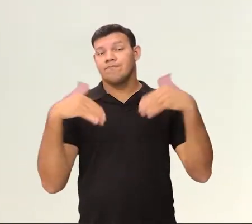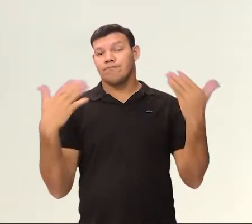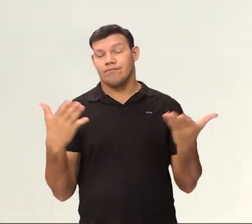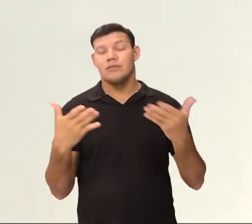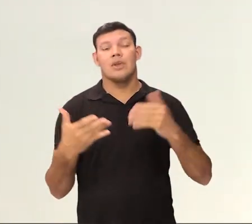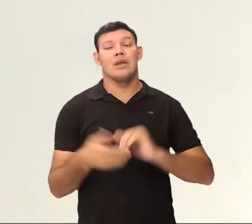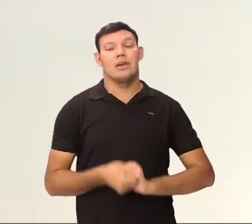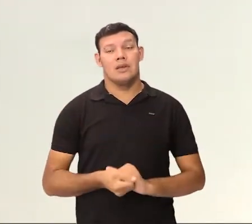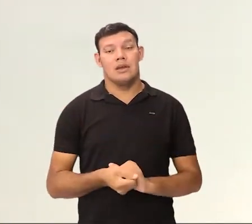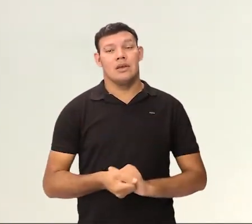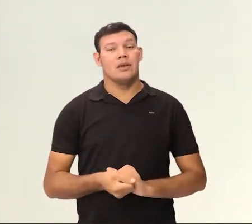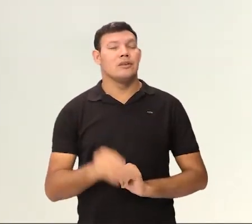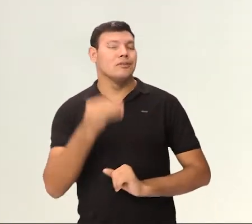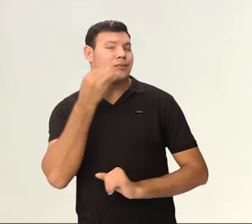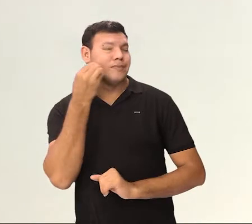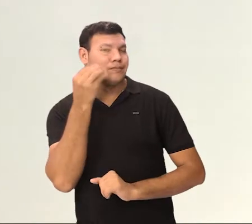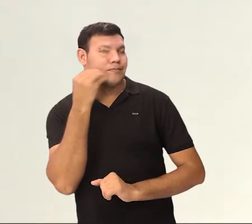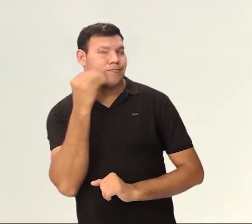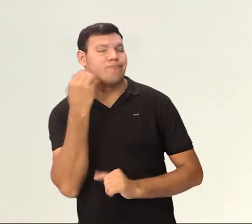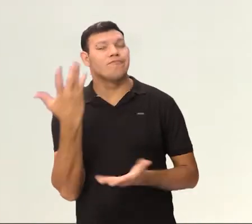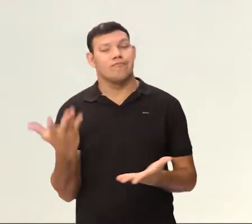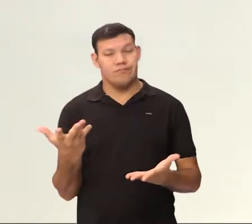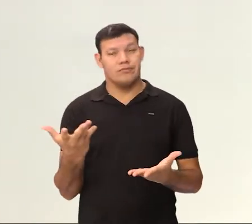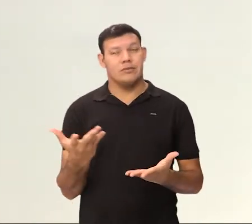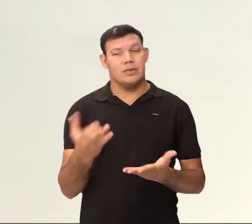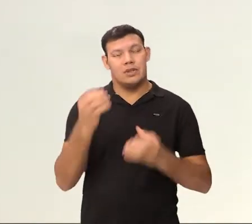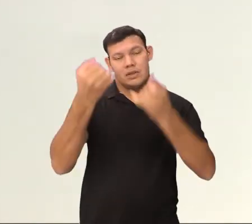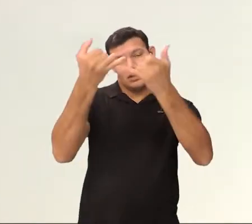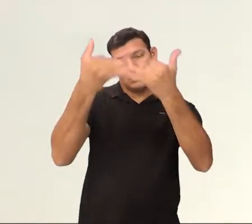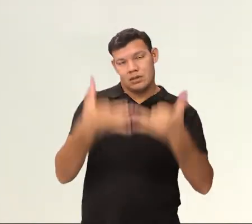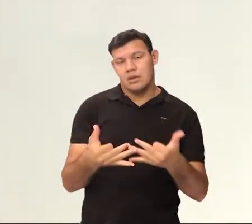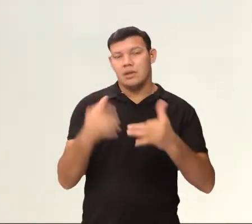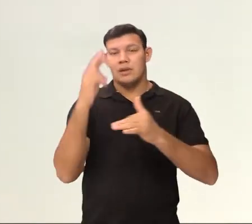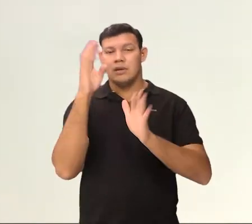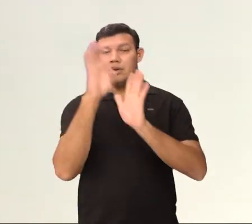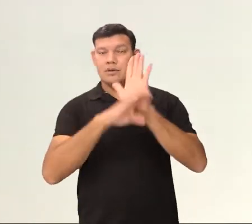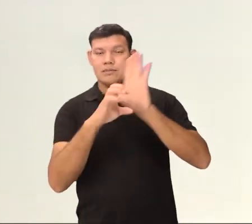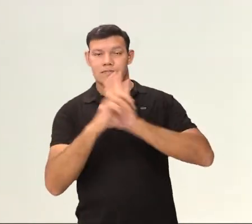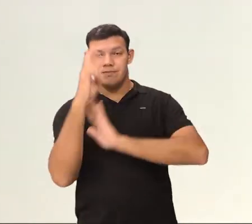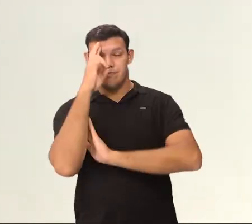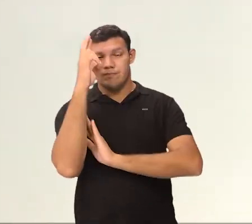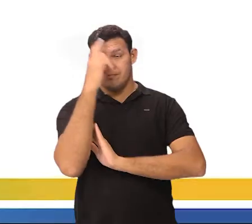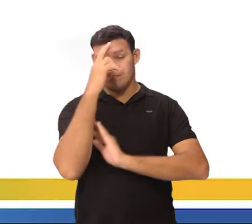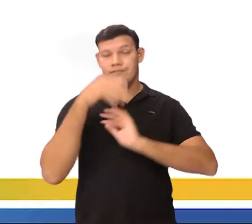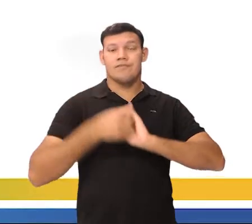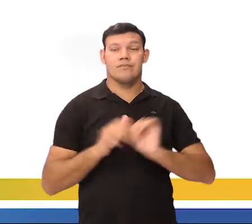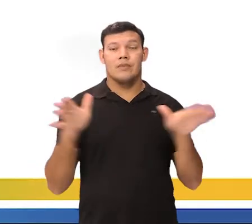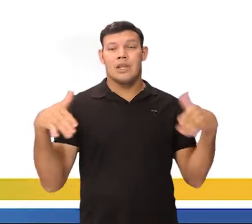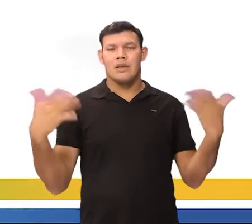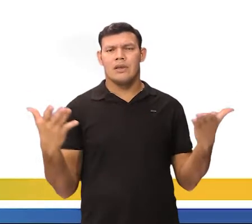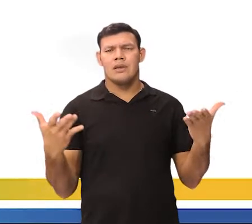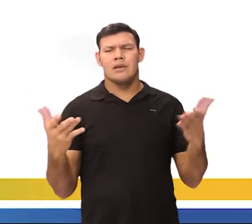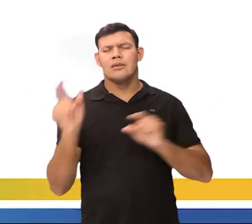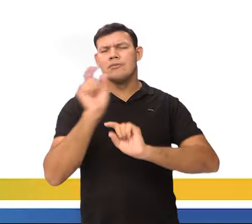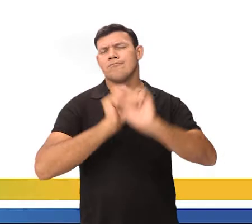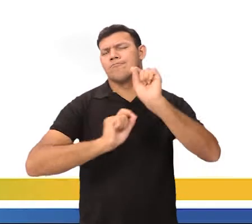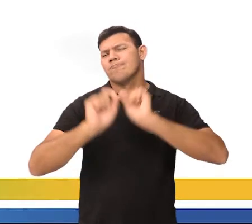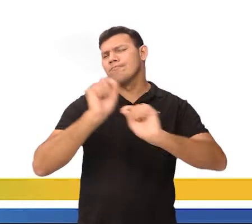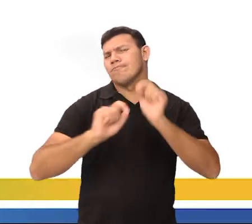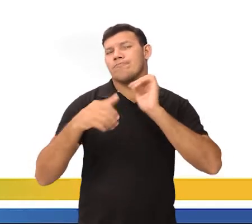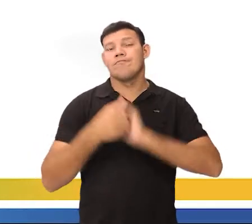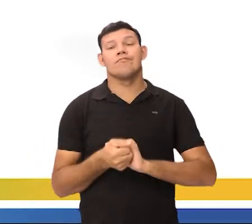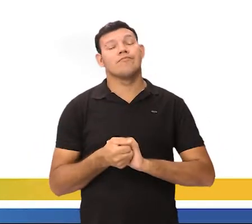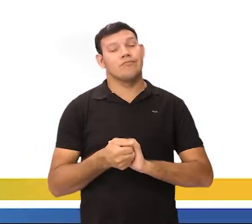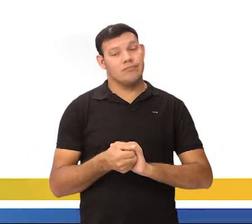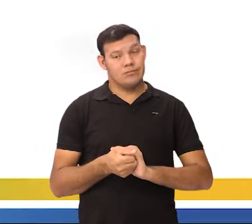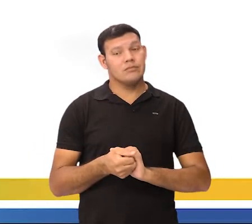Vamos ainda tentar melhor dinamizar esse conceito de história. O que é história? Então, história é tudo que